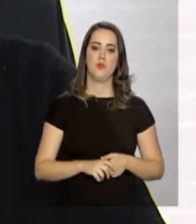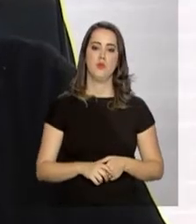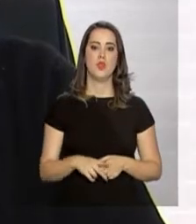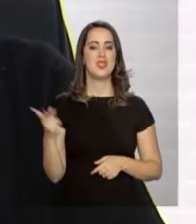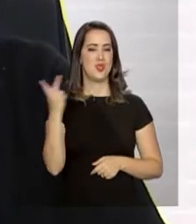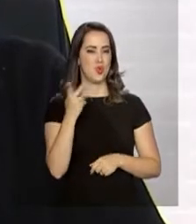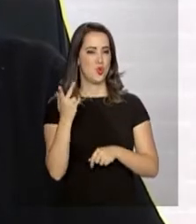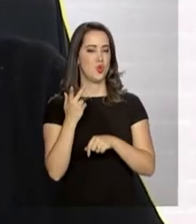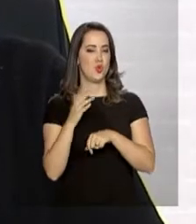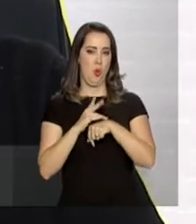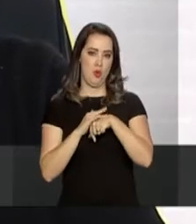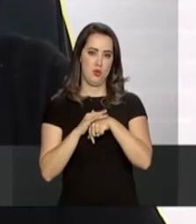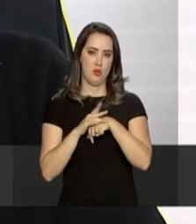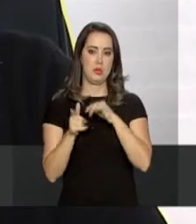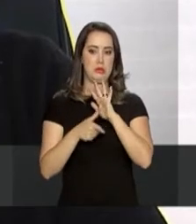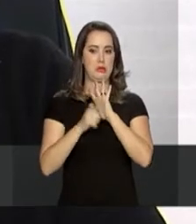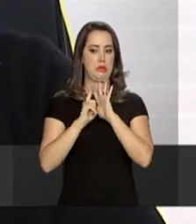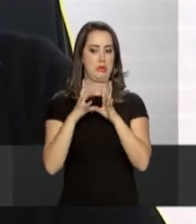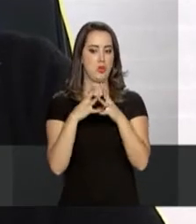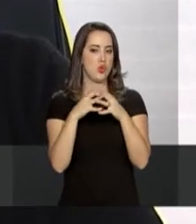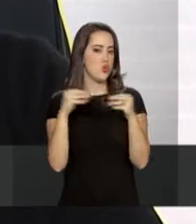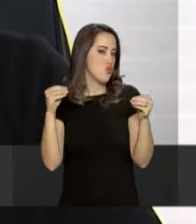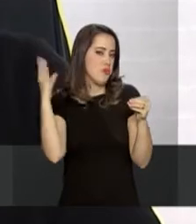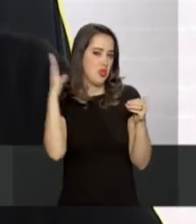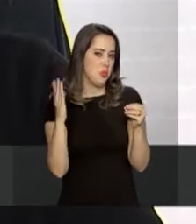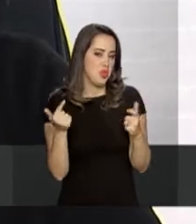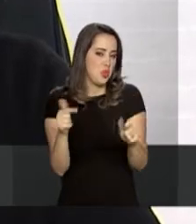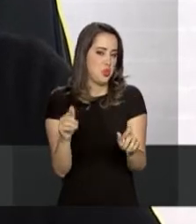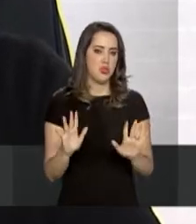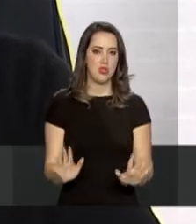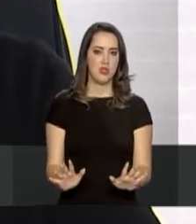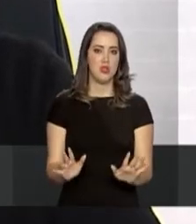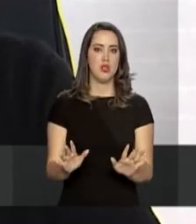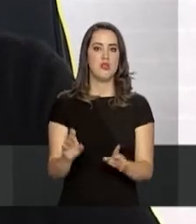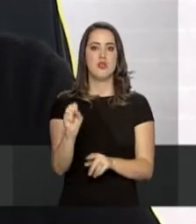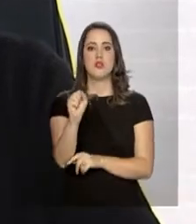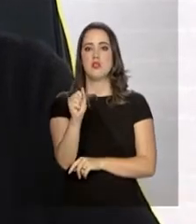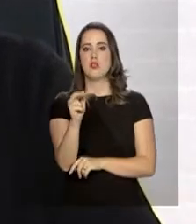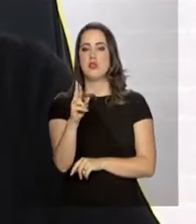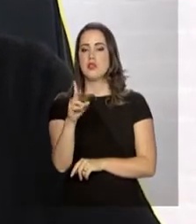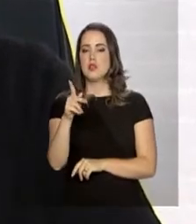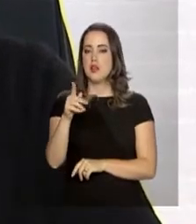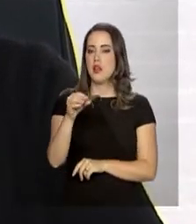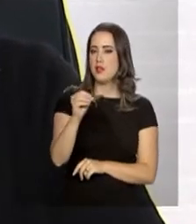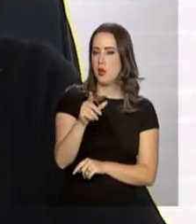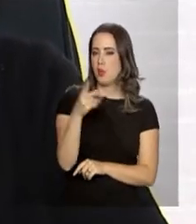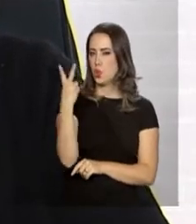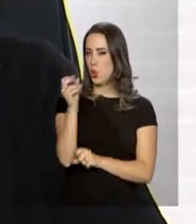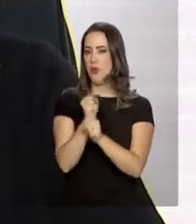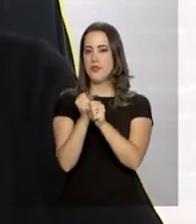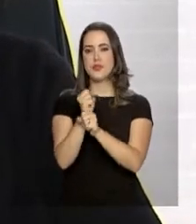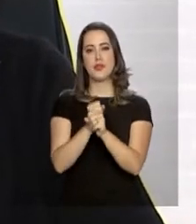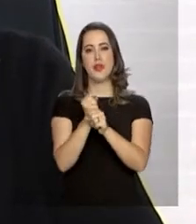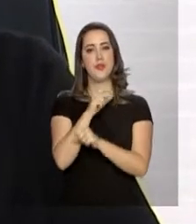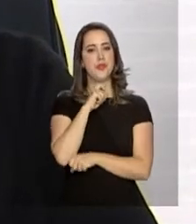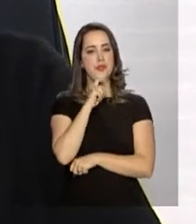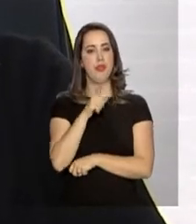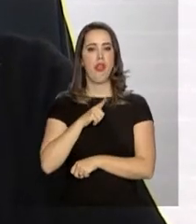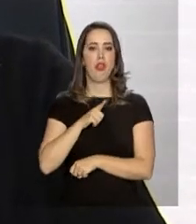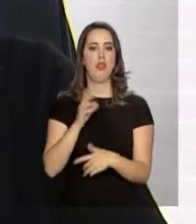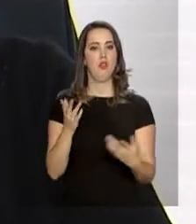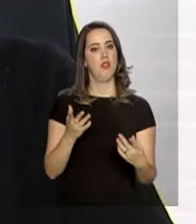quanto a pólio haviam sido eliminados no nosso país o sarampo há dois anos é de 2016 ea pólio